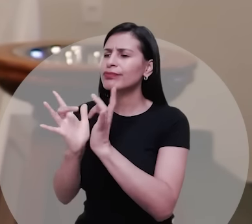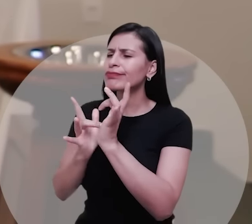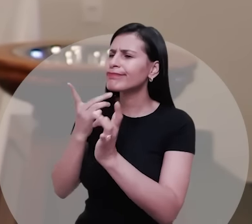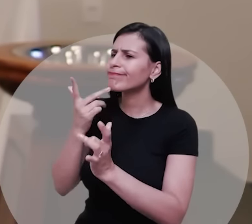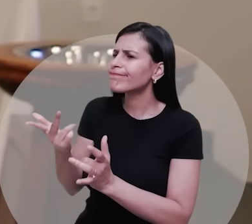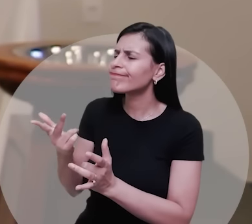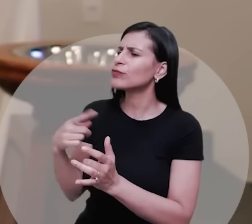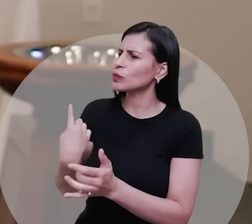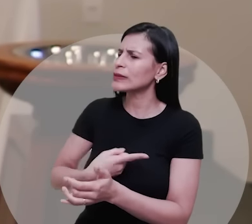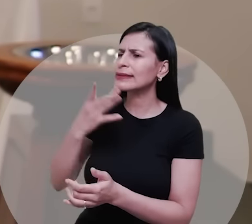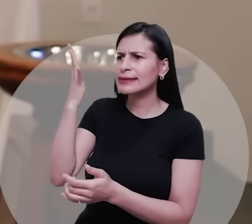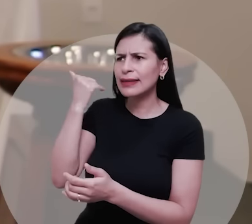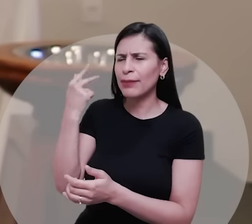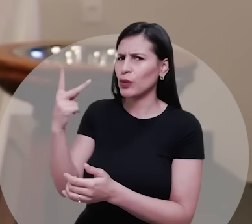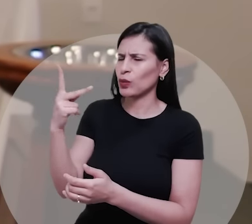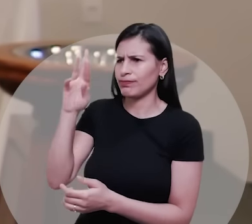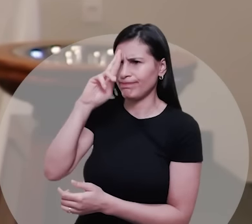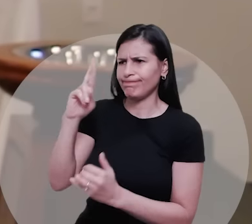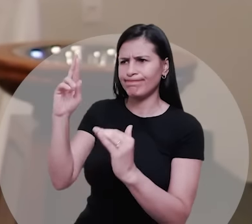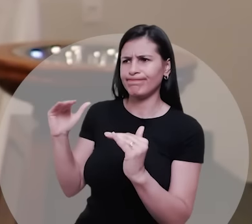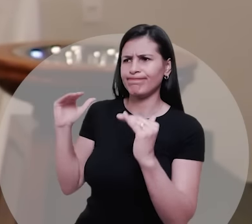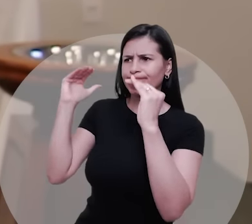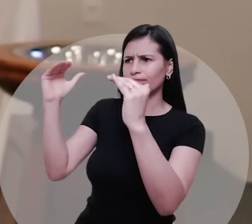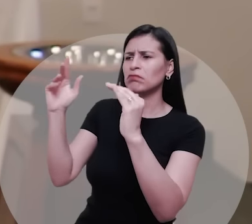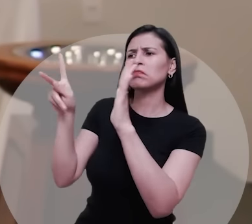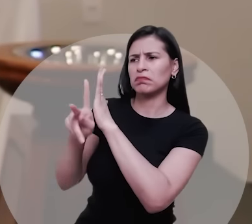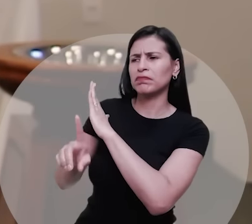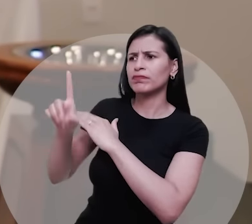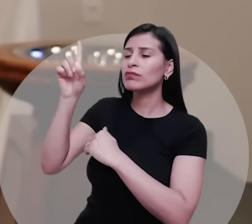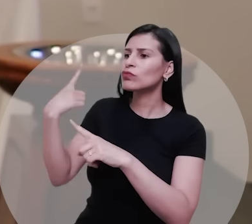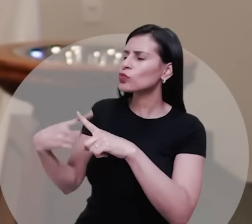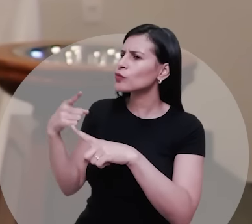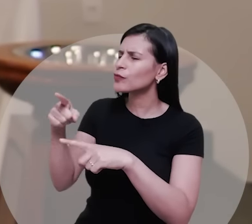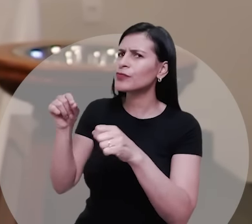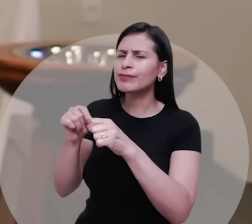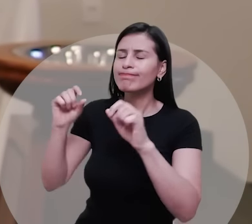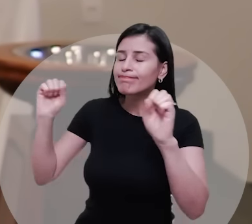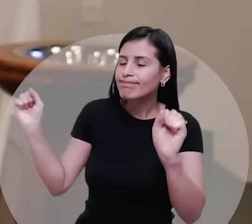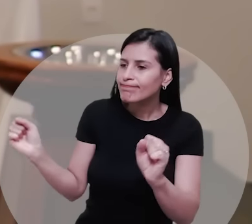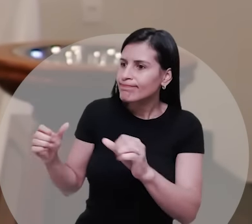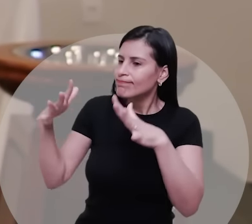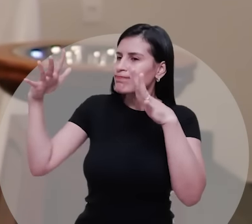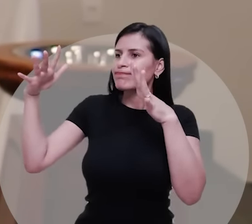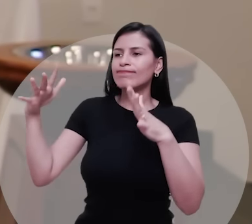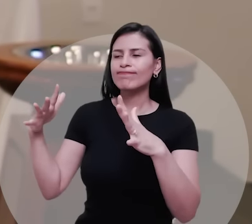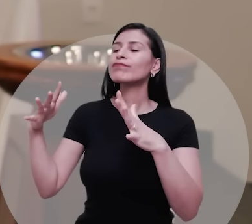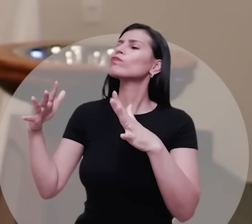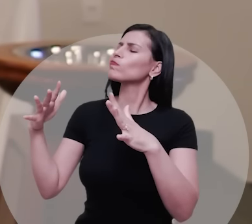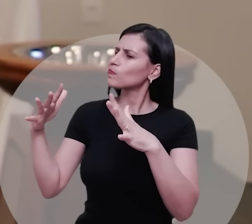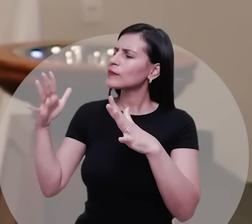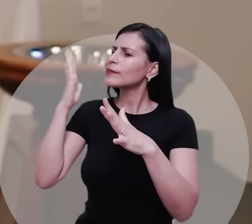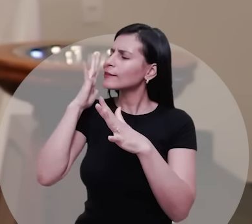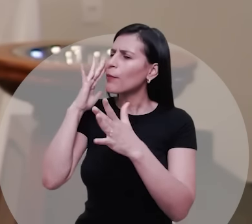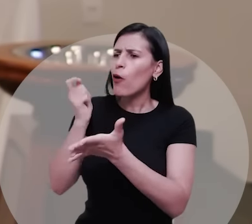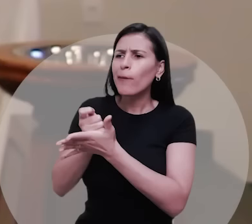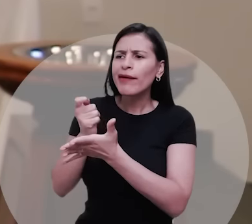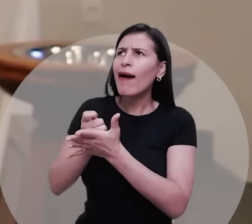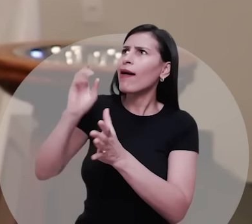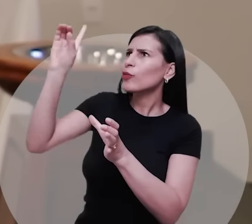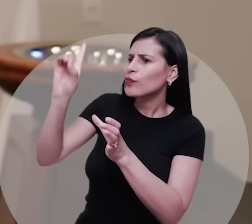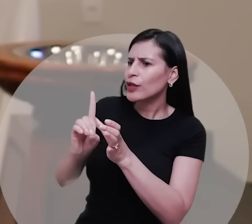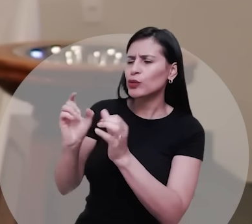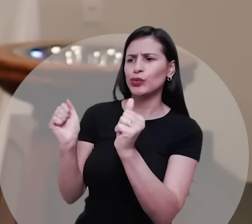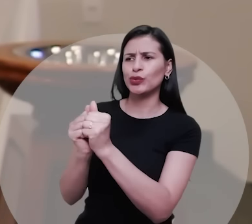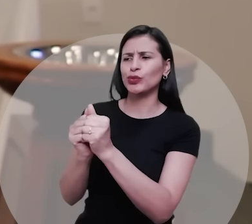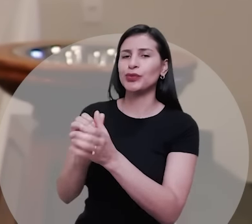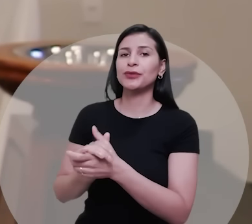de Deus, porque ninguém pode fazer estes sinais que o Senhor faz, se Deus não estiver com ele. Jesus respondeu: